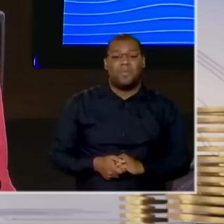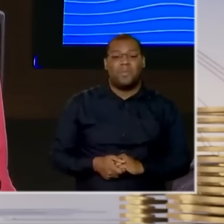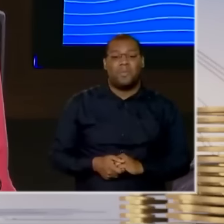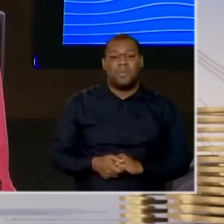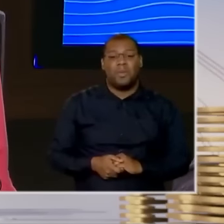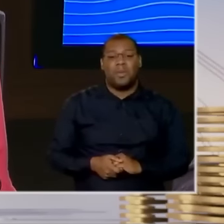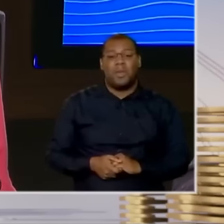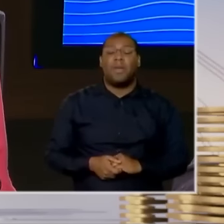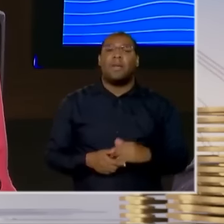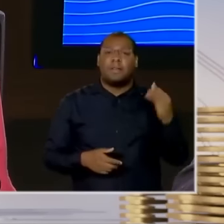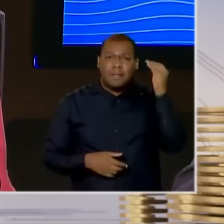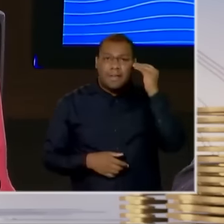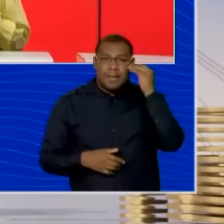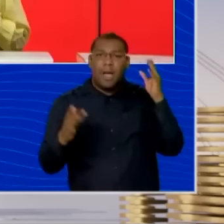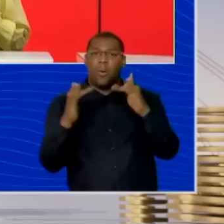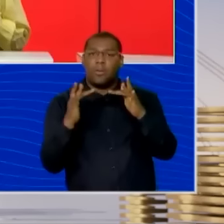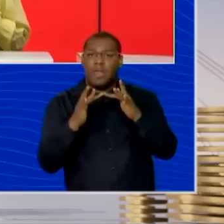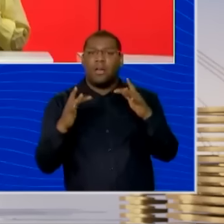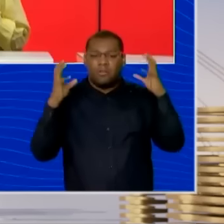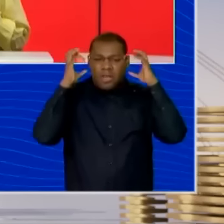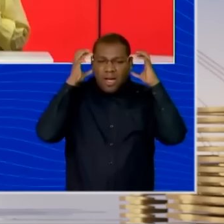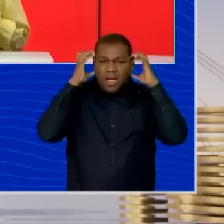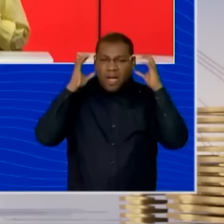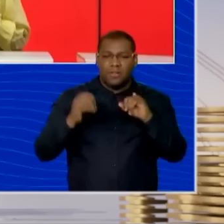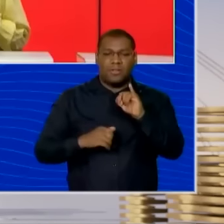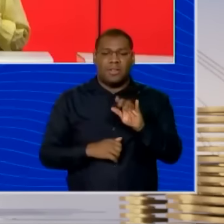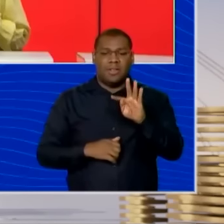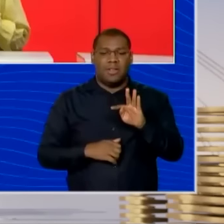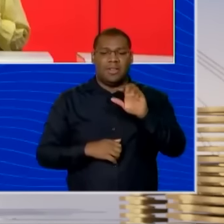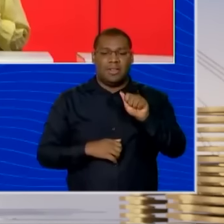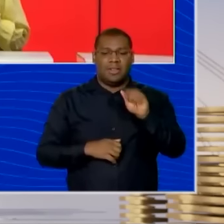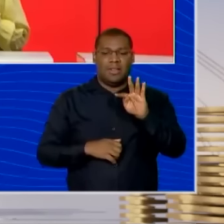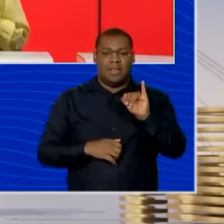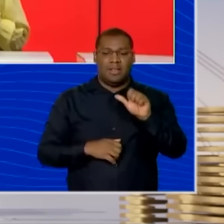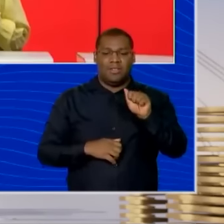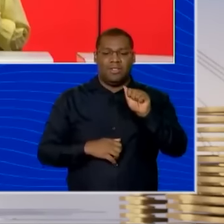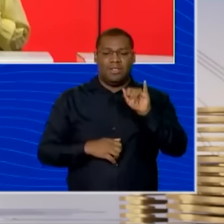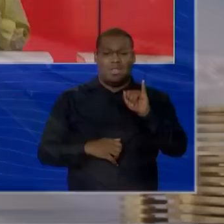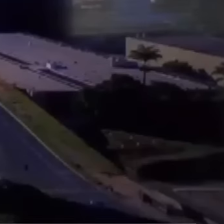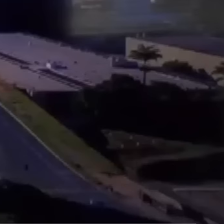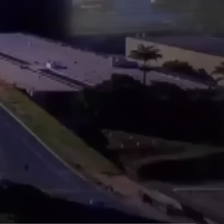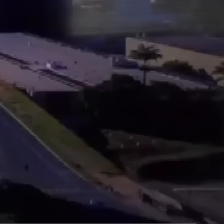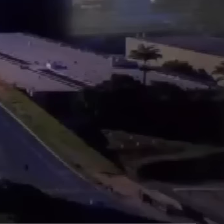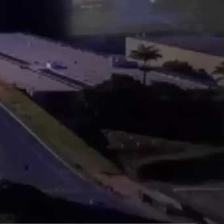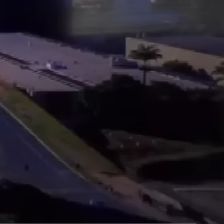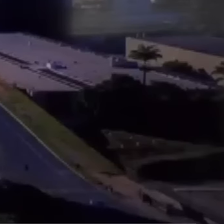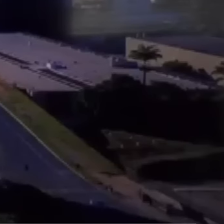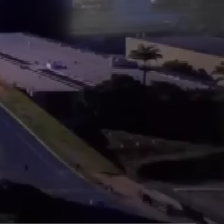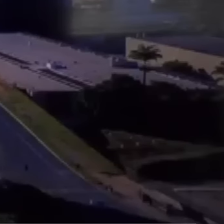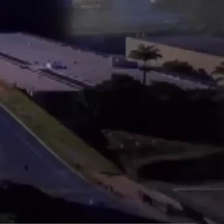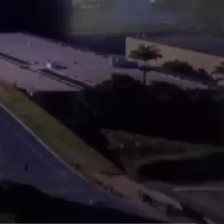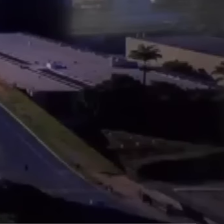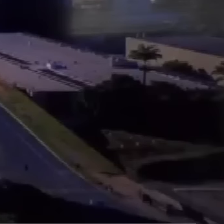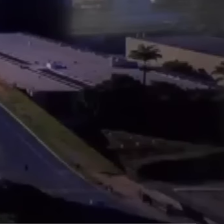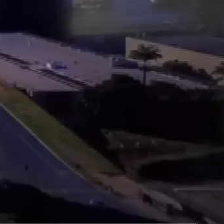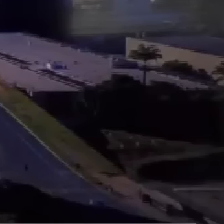naquela manifestação, jogando de novo o trabalhador contra o empresário, dizendo que a desoneração no governo dele tem que ser